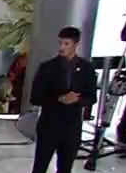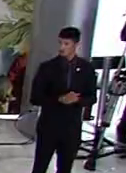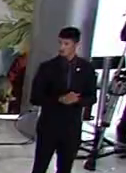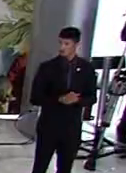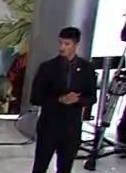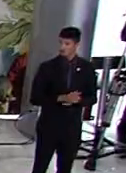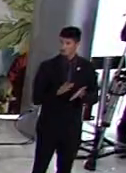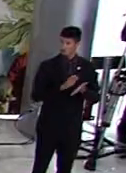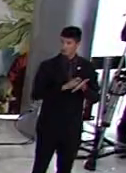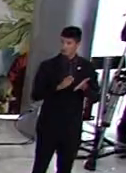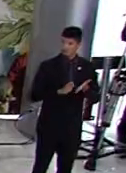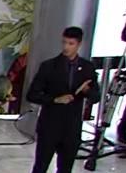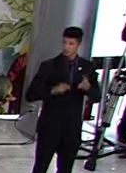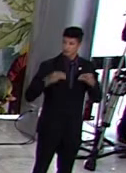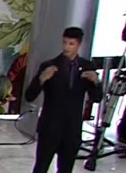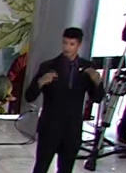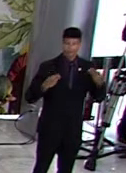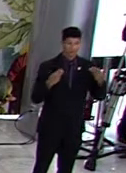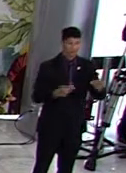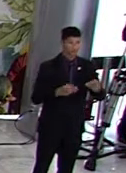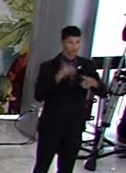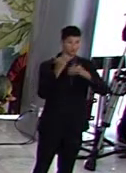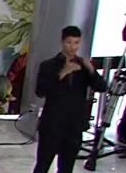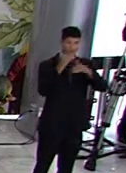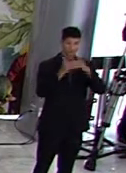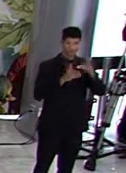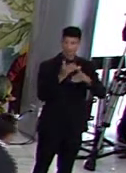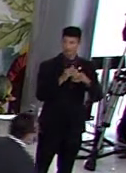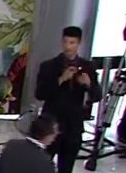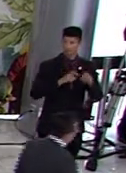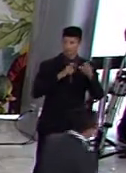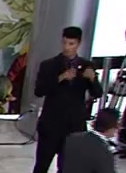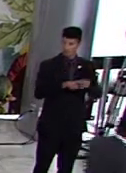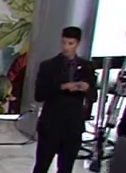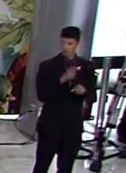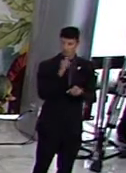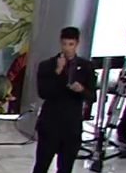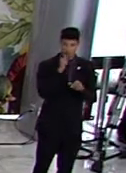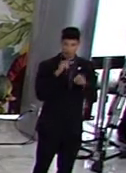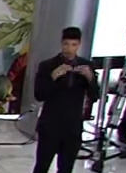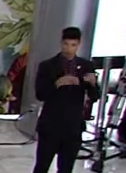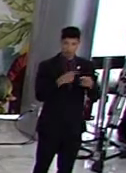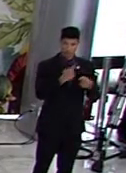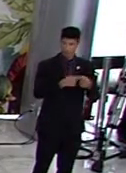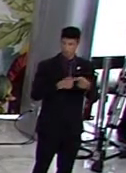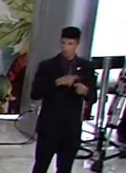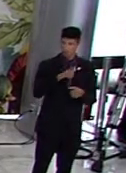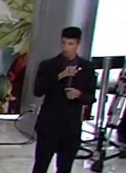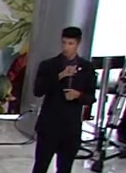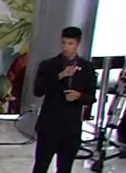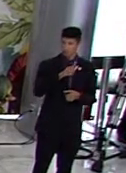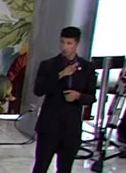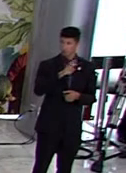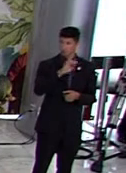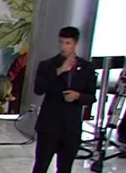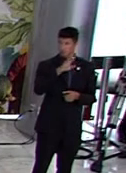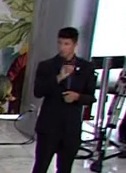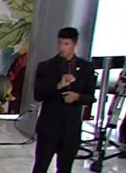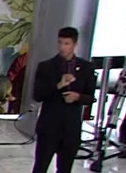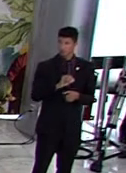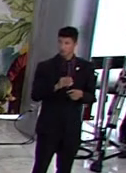Assinam agora o ministro do Desenvolvimento Agrário, Patrus Ananias, e o ministro das Cidades, Gilberto Kassab,